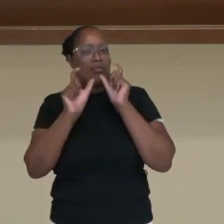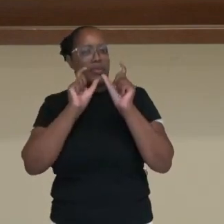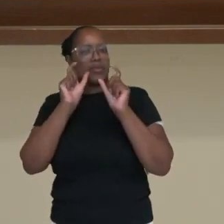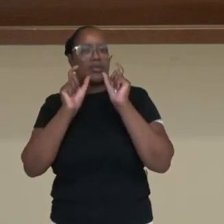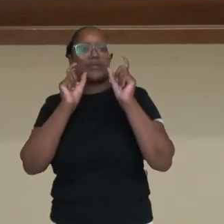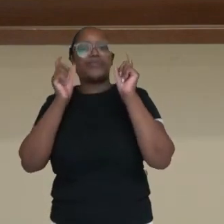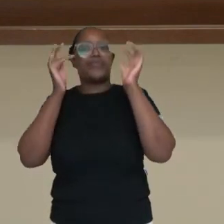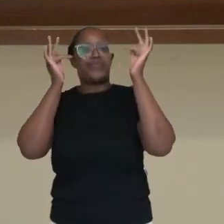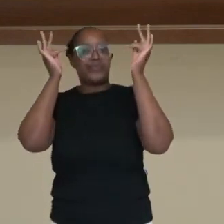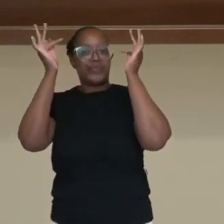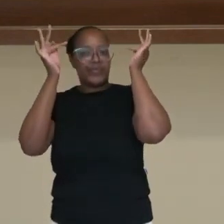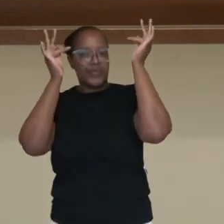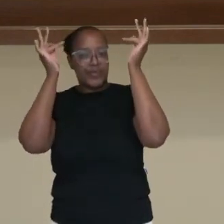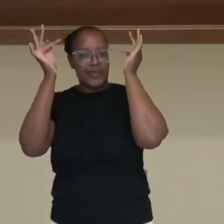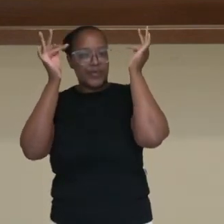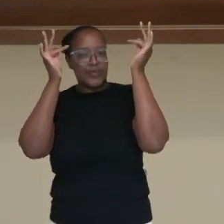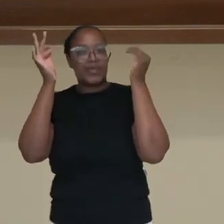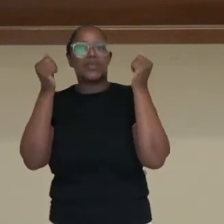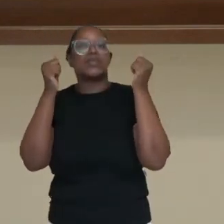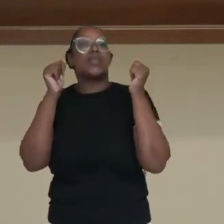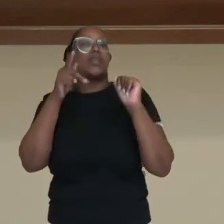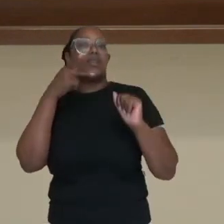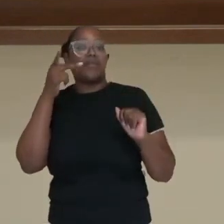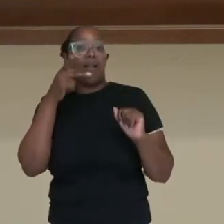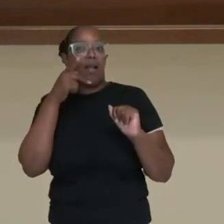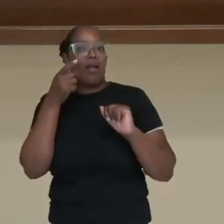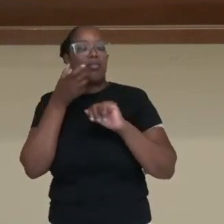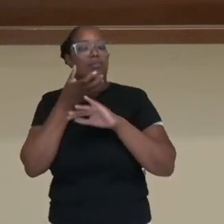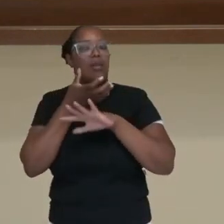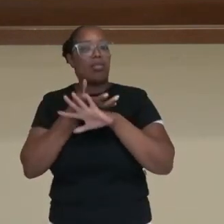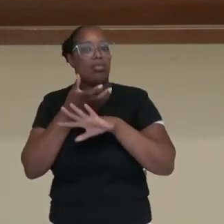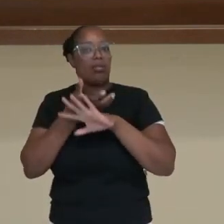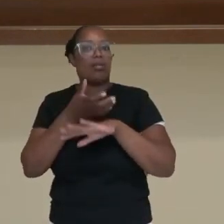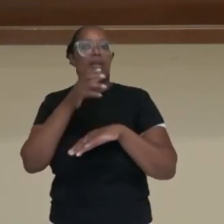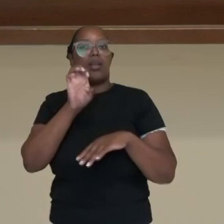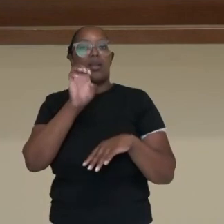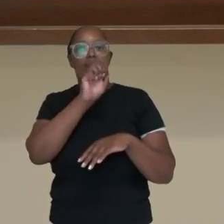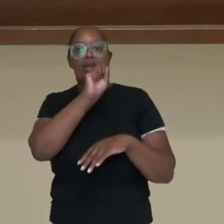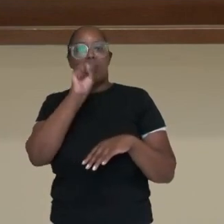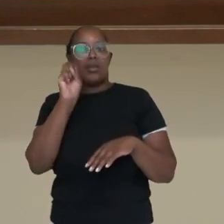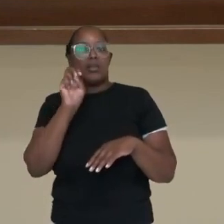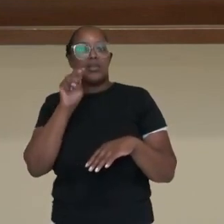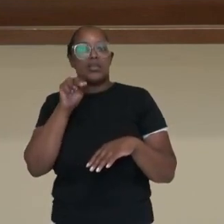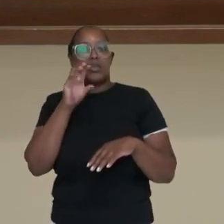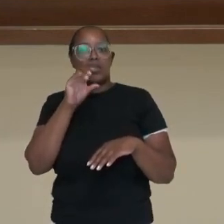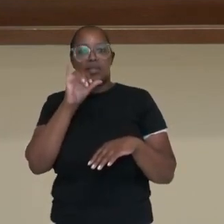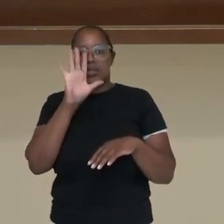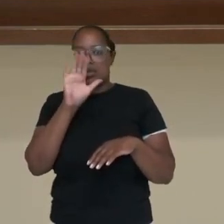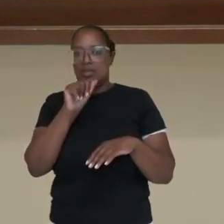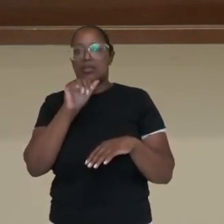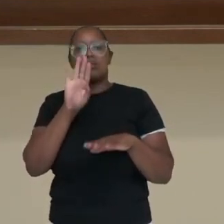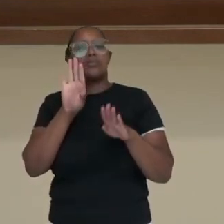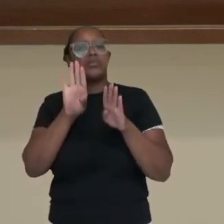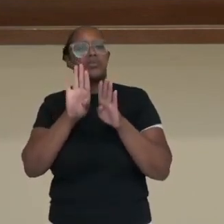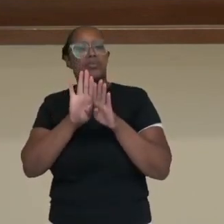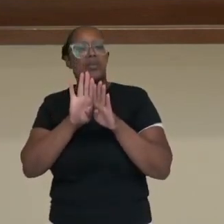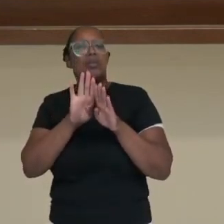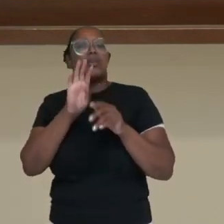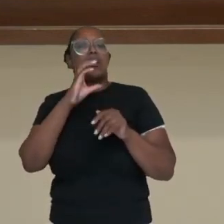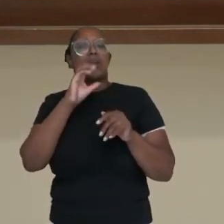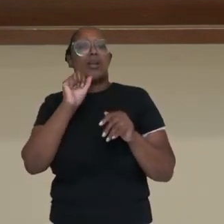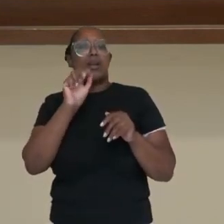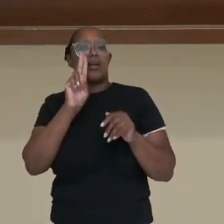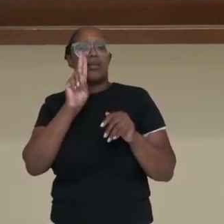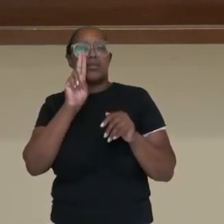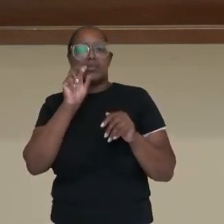essência, causa material, causa formal. Aqui eu dei dois exemplos para vocês, né? Nós falamos sobre o ser humano e também eu